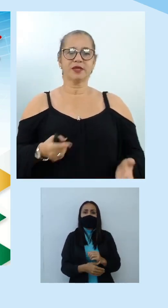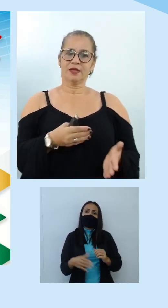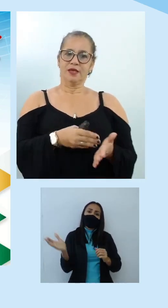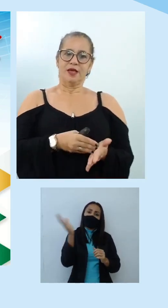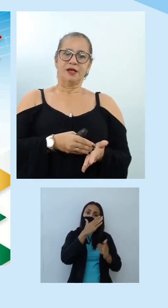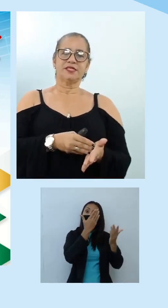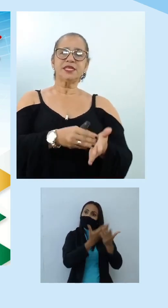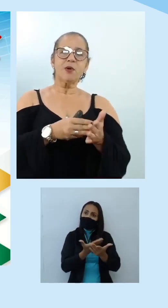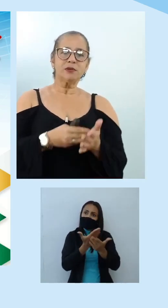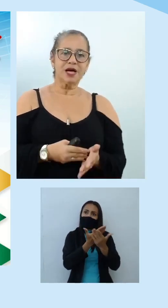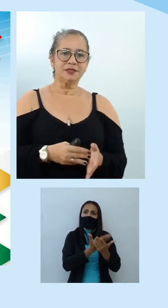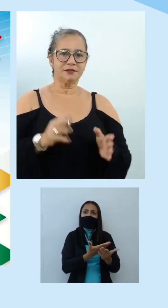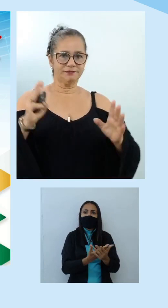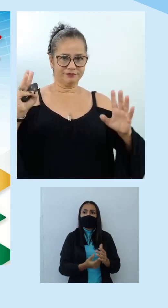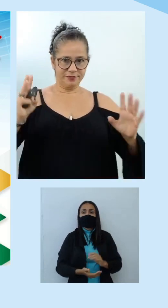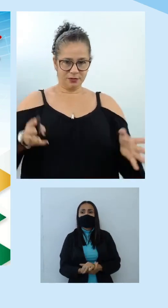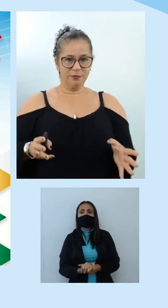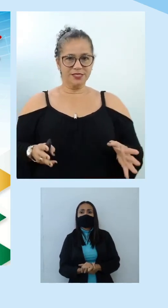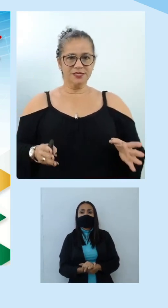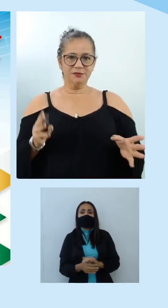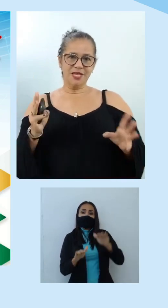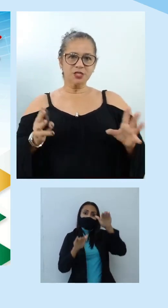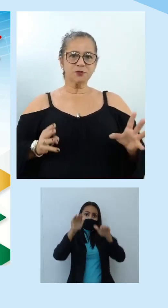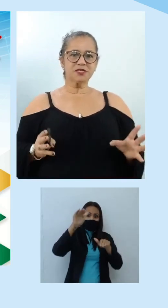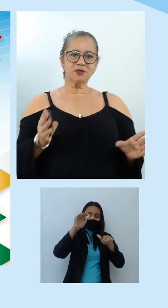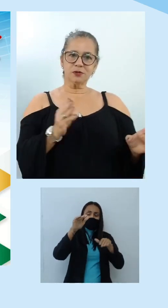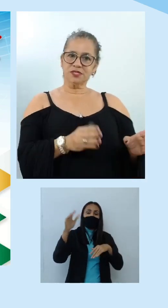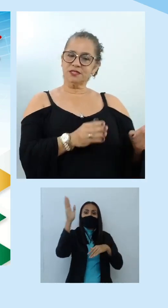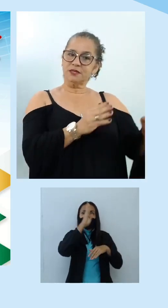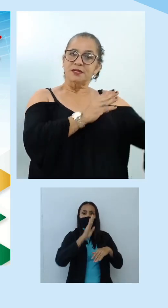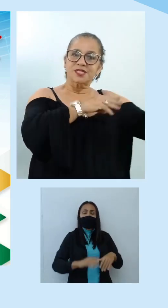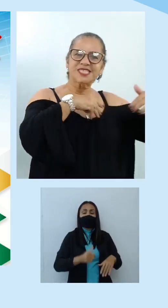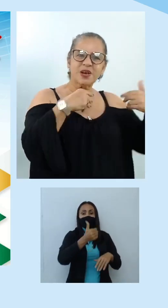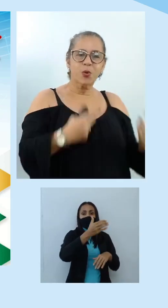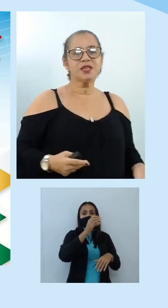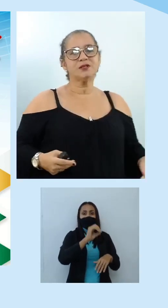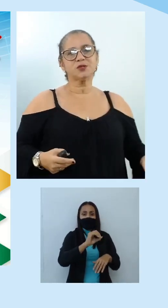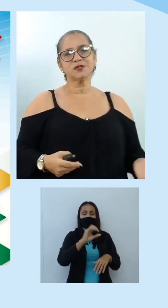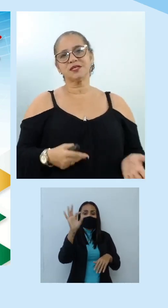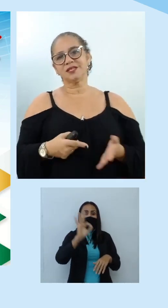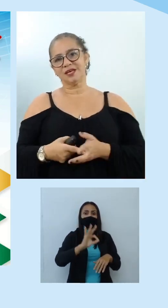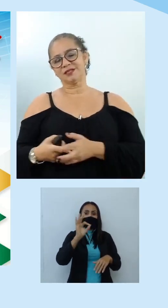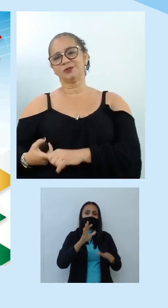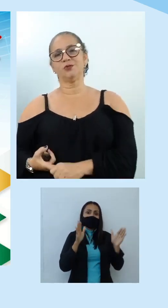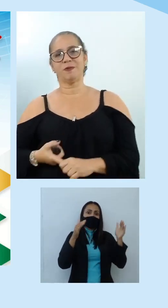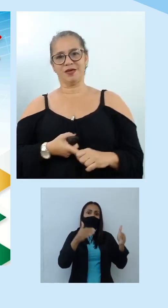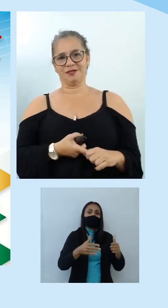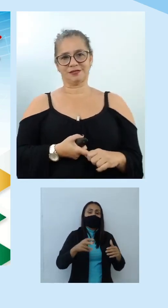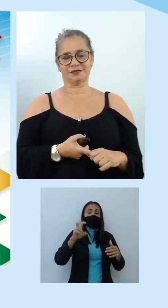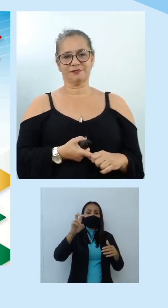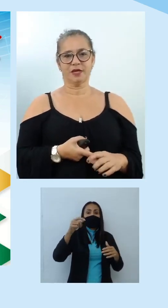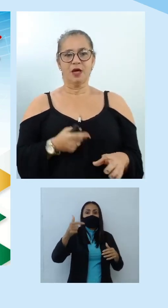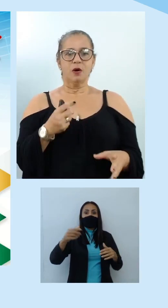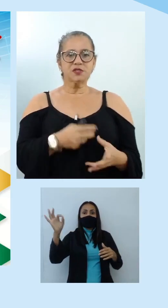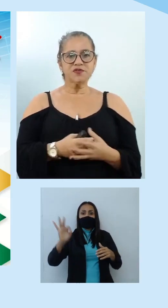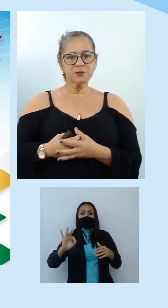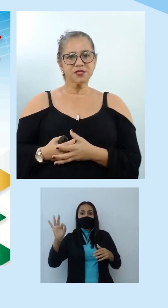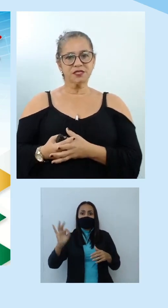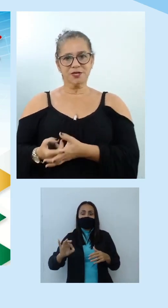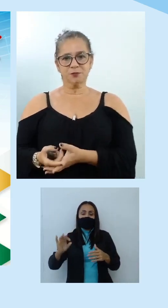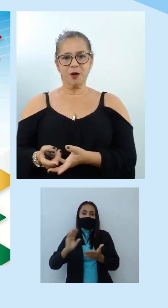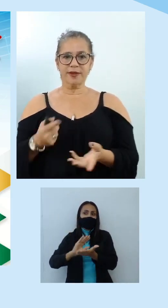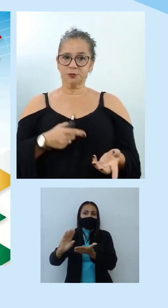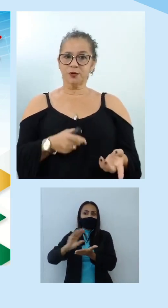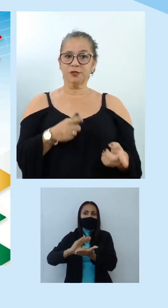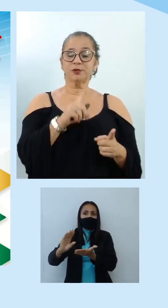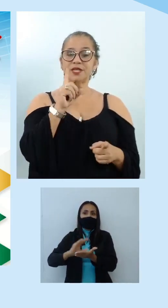né? Desigualdade. No Brasil, 10% concentra 52% de renda no país. Os 20%